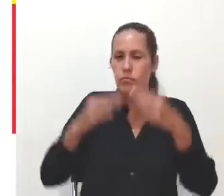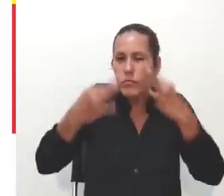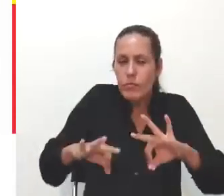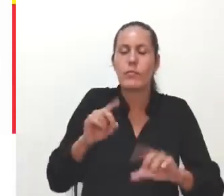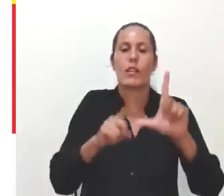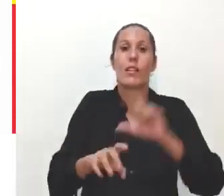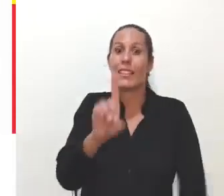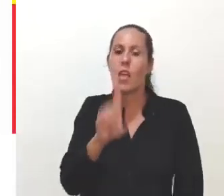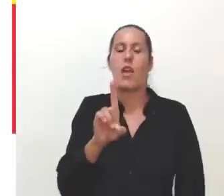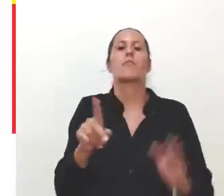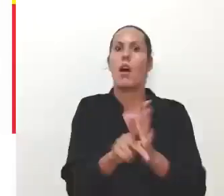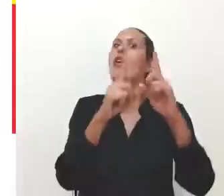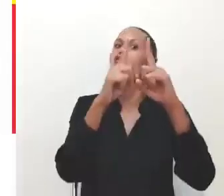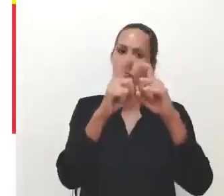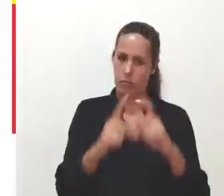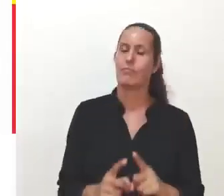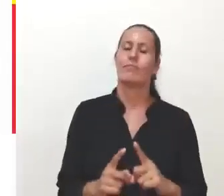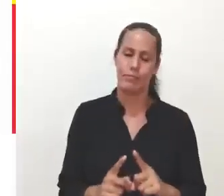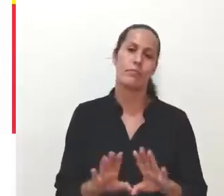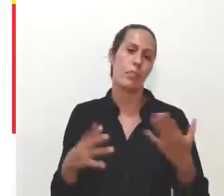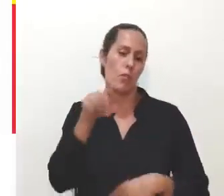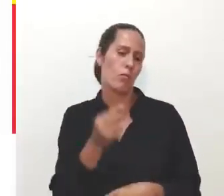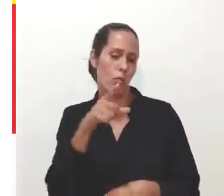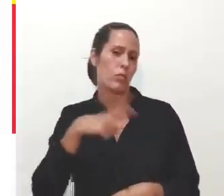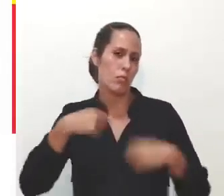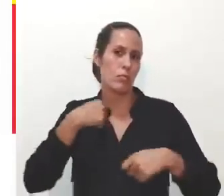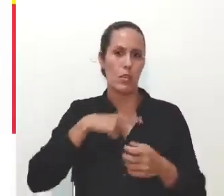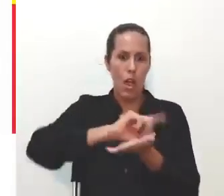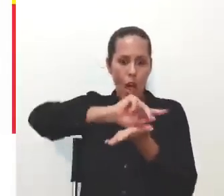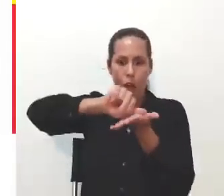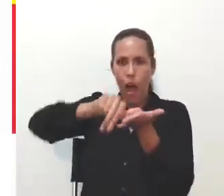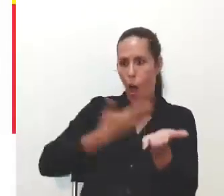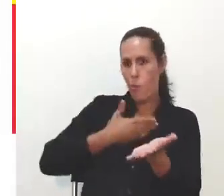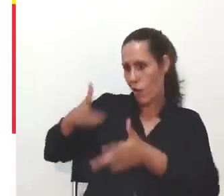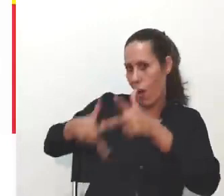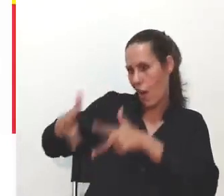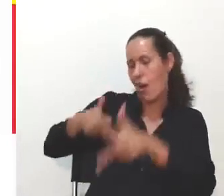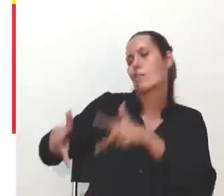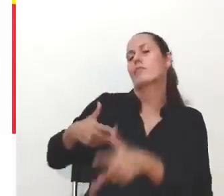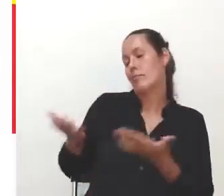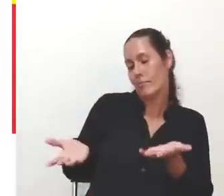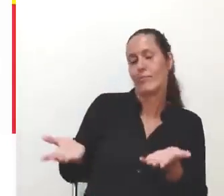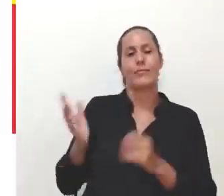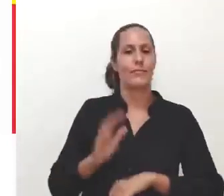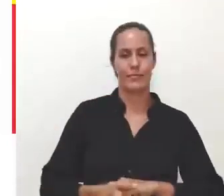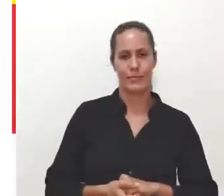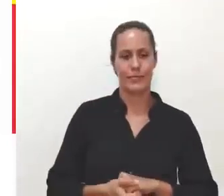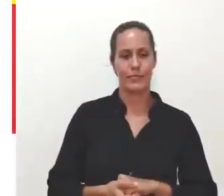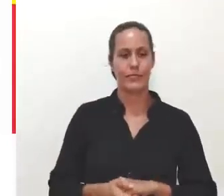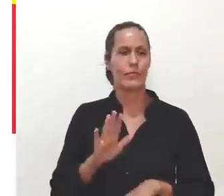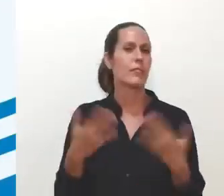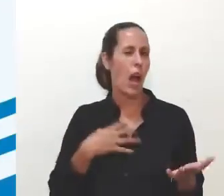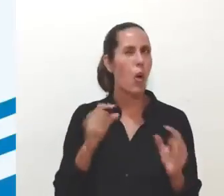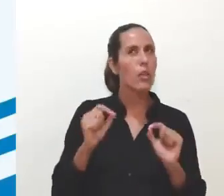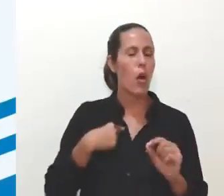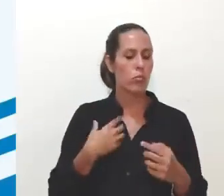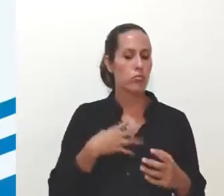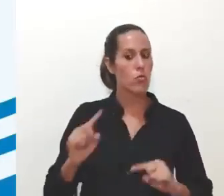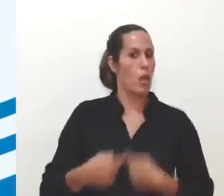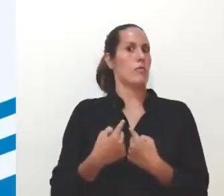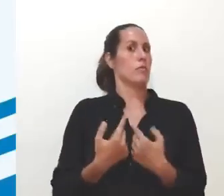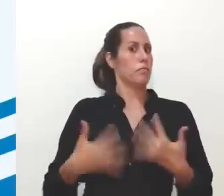A resposta é a letra D, é uma gíria. Assim como você deve ter várias gírias que são usadas com seus colegas. Que